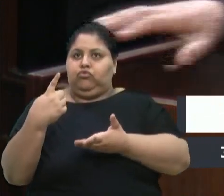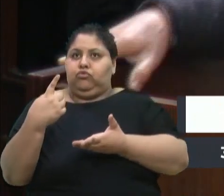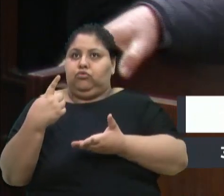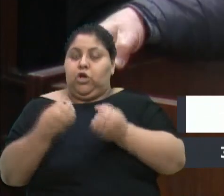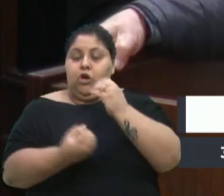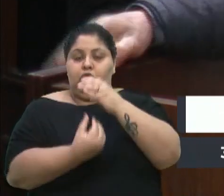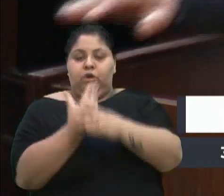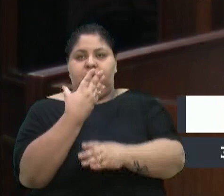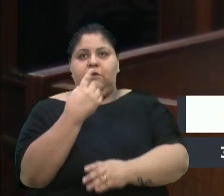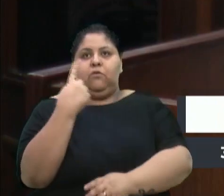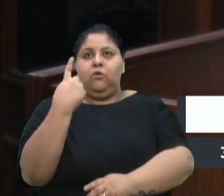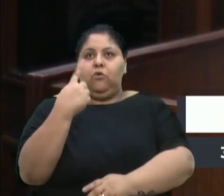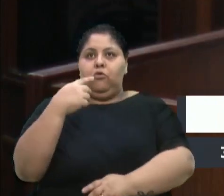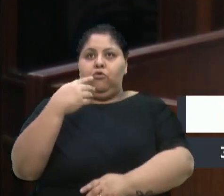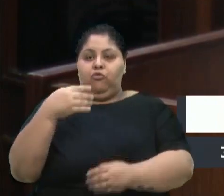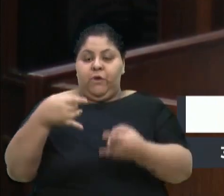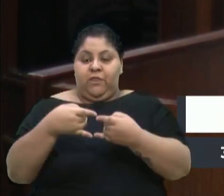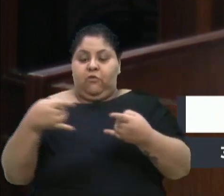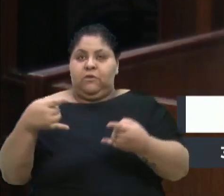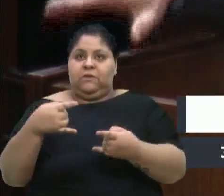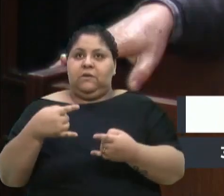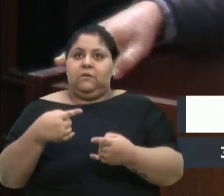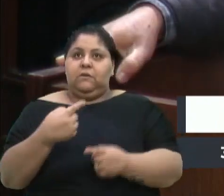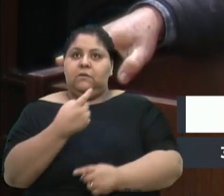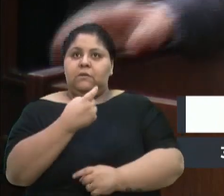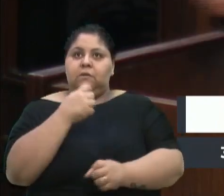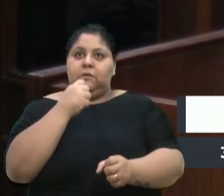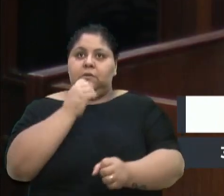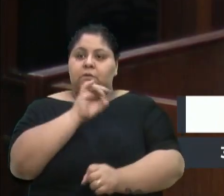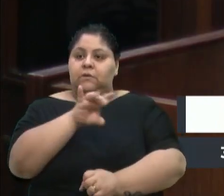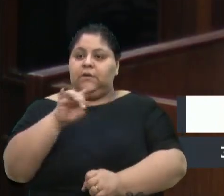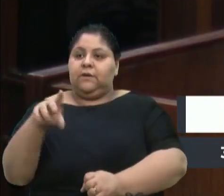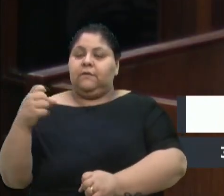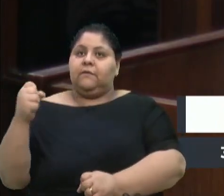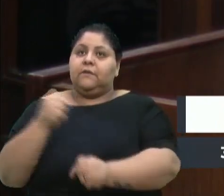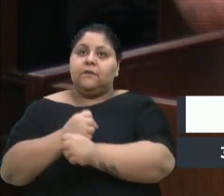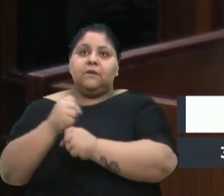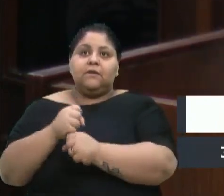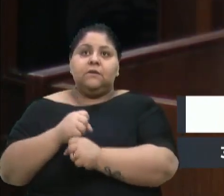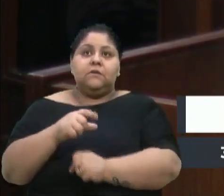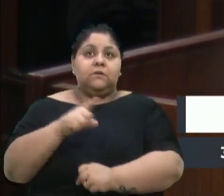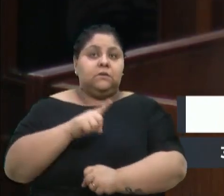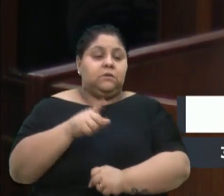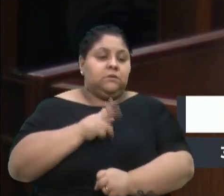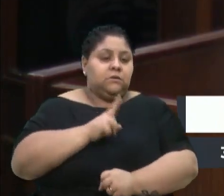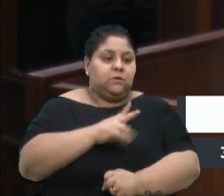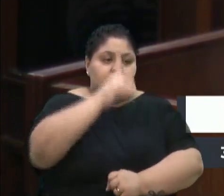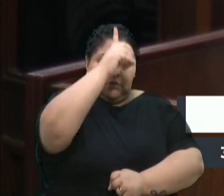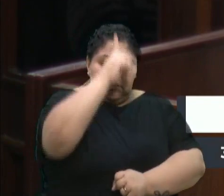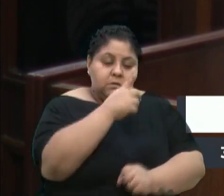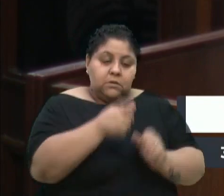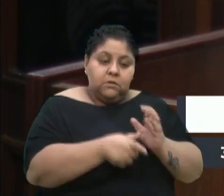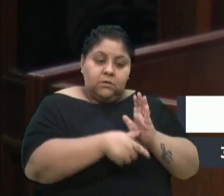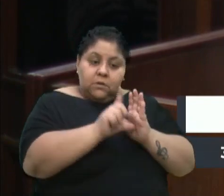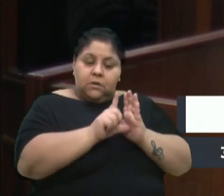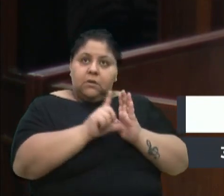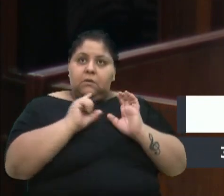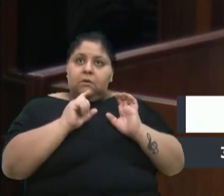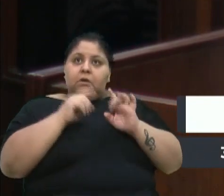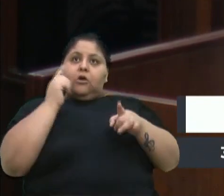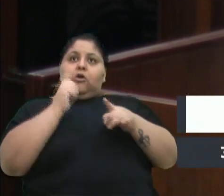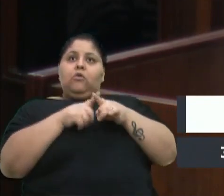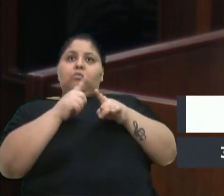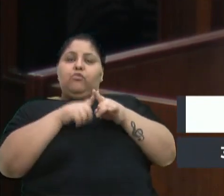E aí eu quero fazer um açude para ficar bonita a minha chácara. Eu tenho o mesmo direito, antes que os outros, porque eu só tenho uma